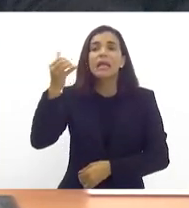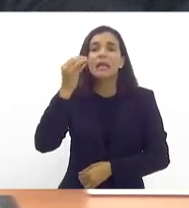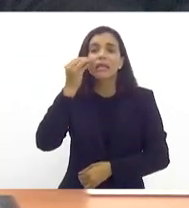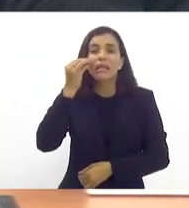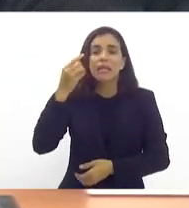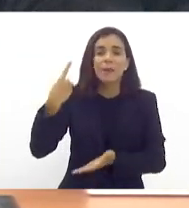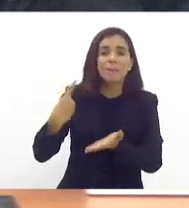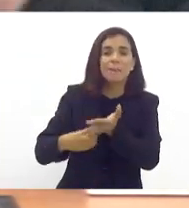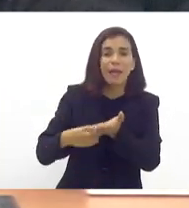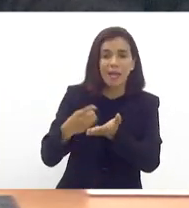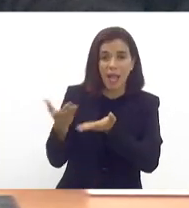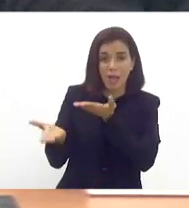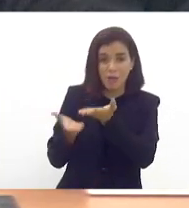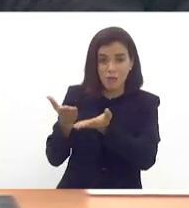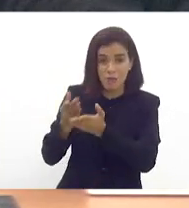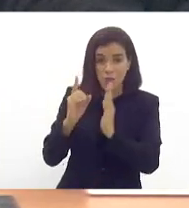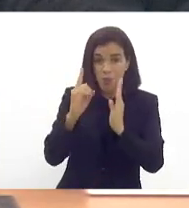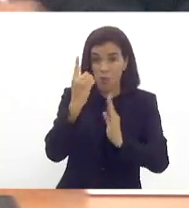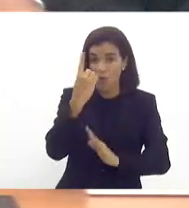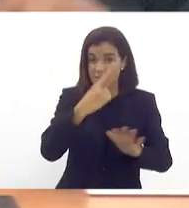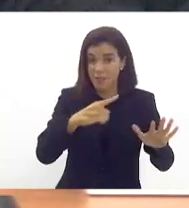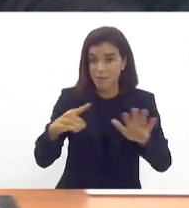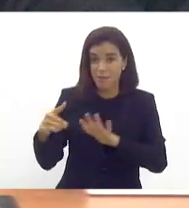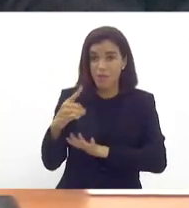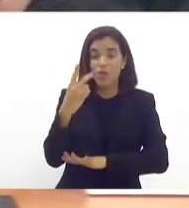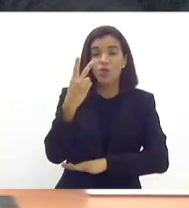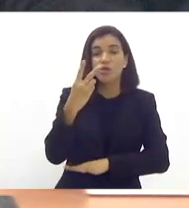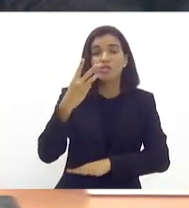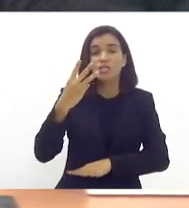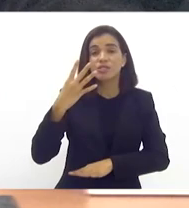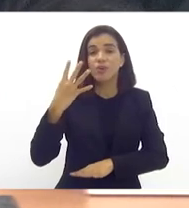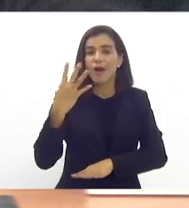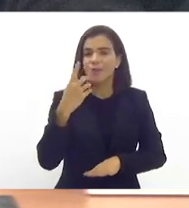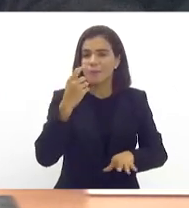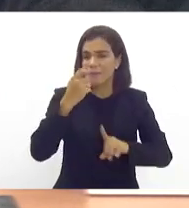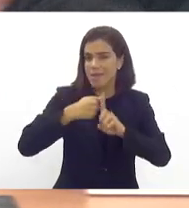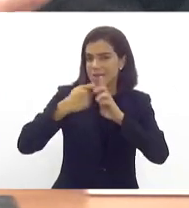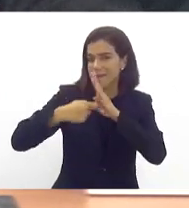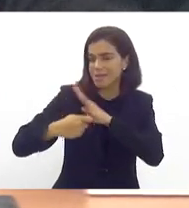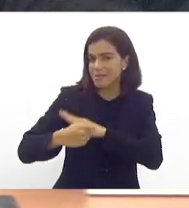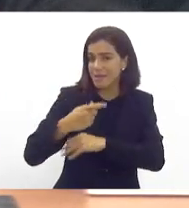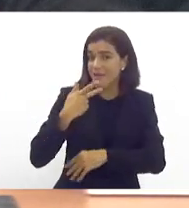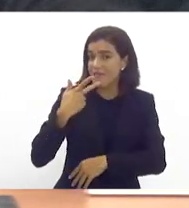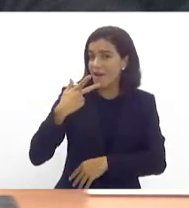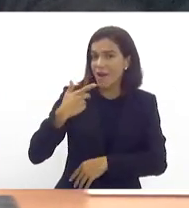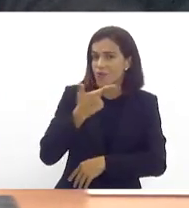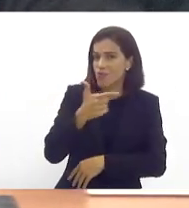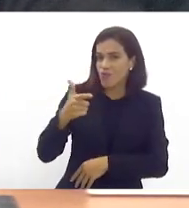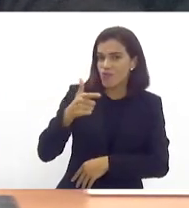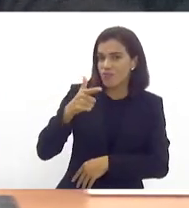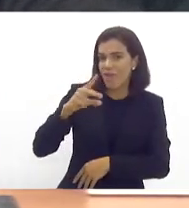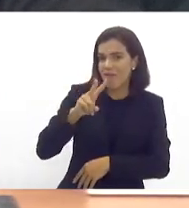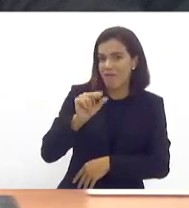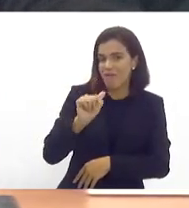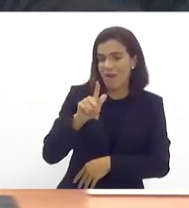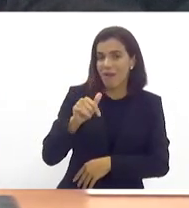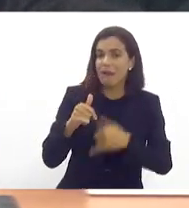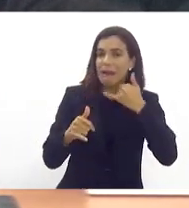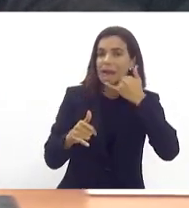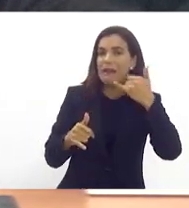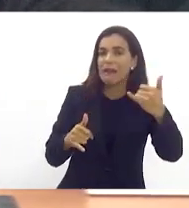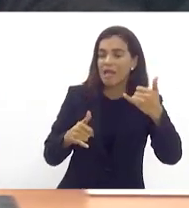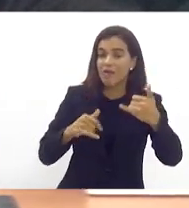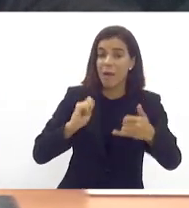agora vê se vai ter uma semana de prazo vão te dar dois TRS 4 meses isso quando não fala que não tem vaga que a gente tem que ligar para lá falar que